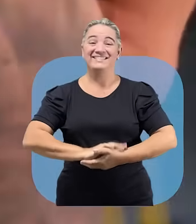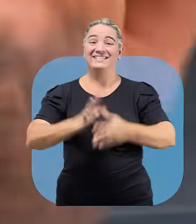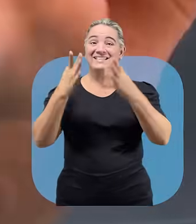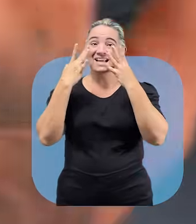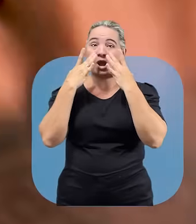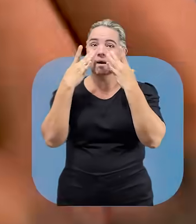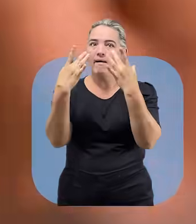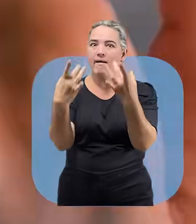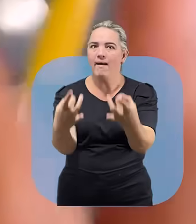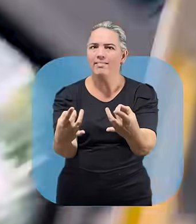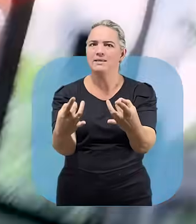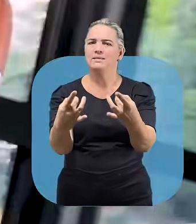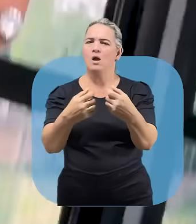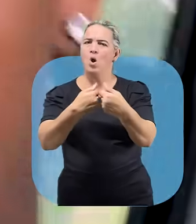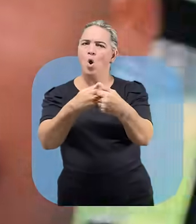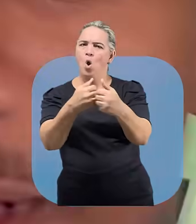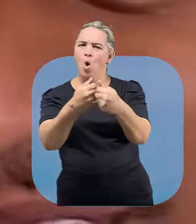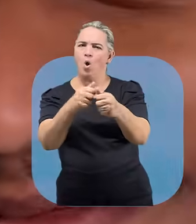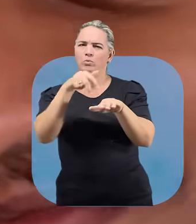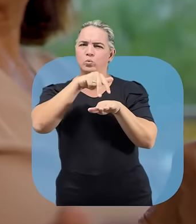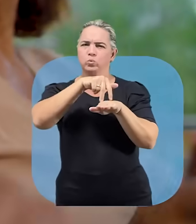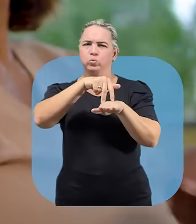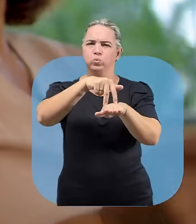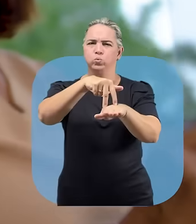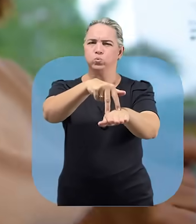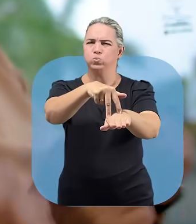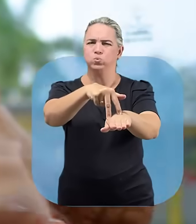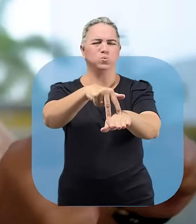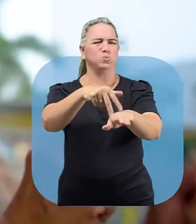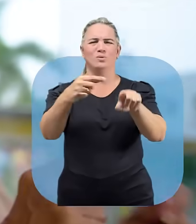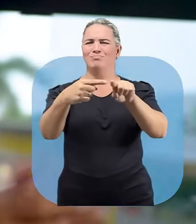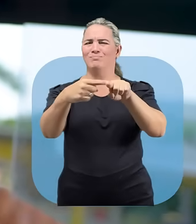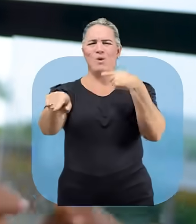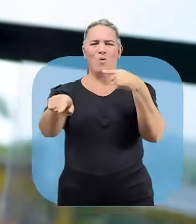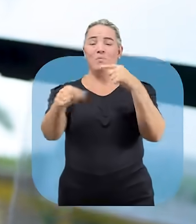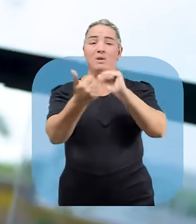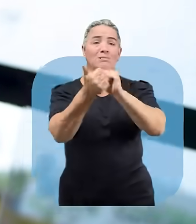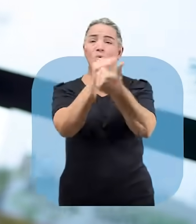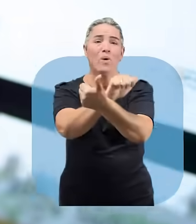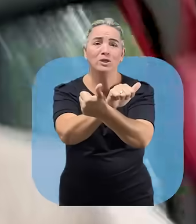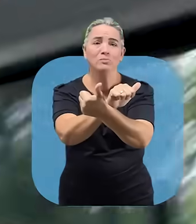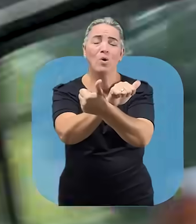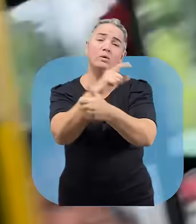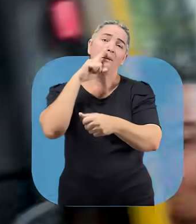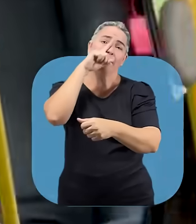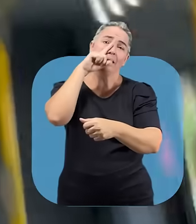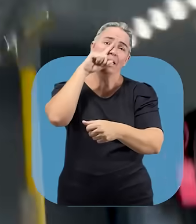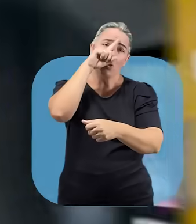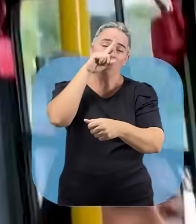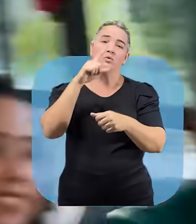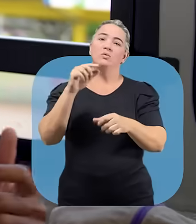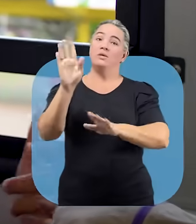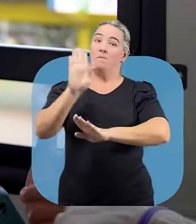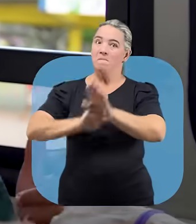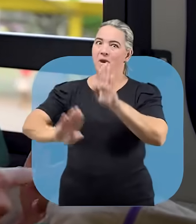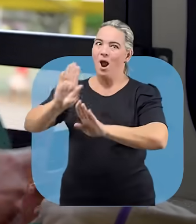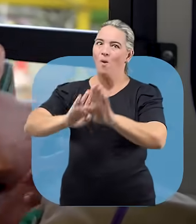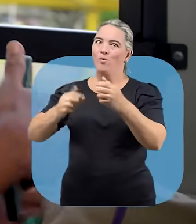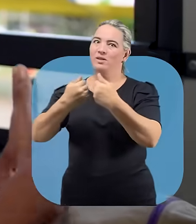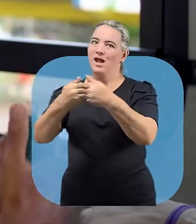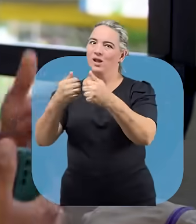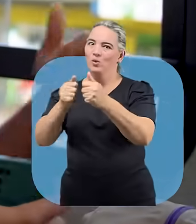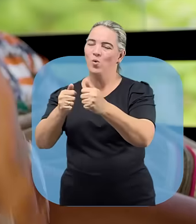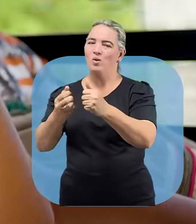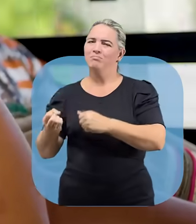Se liga, hein? Pegar bigu e busão não é esporte e é muito perigoso. Então, pra cuidar do nosso busão e tua viagem ser